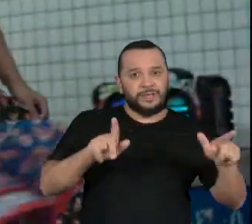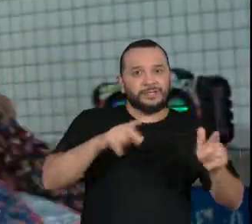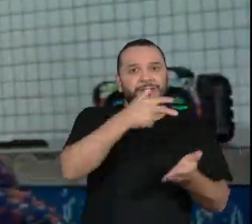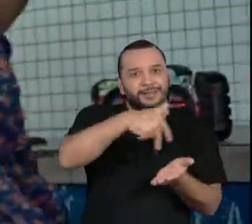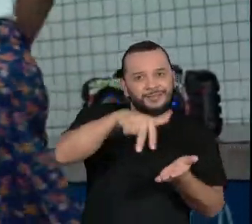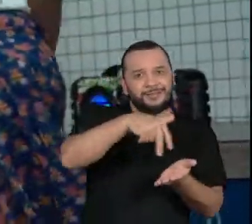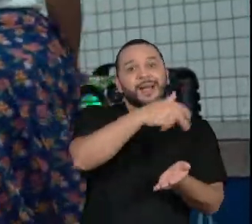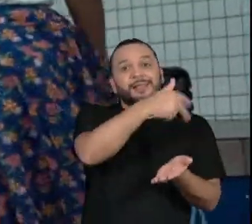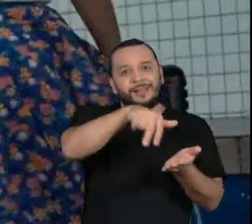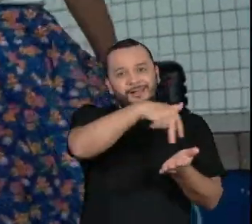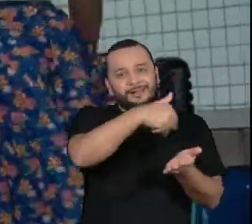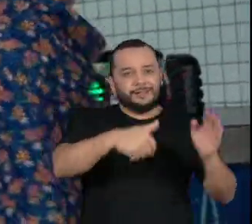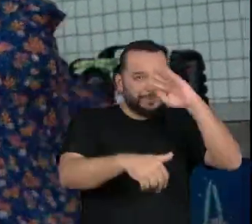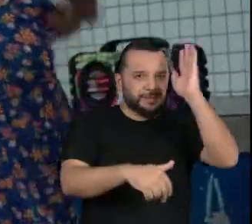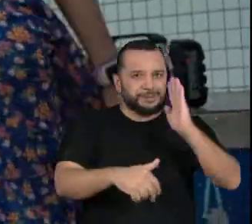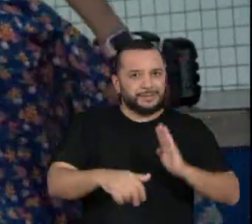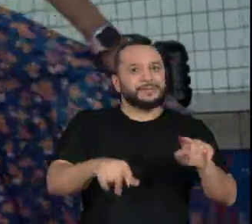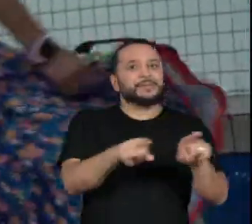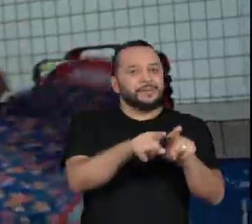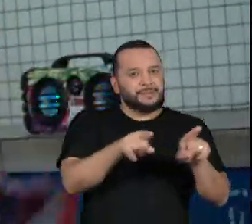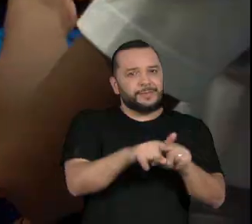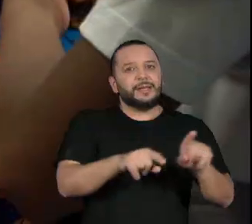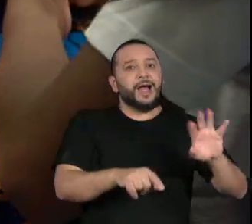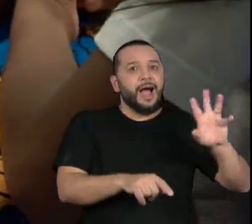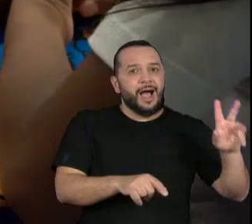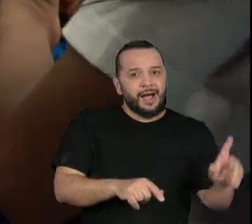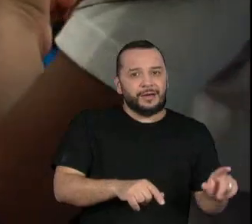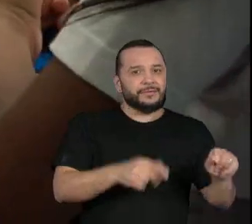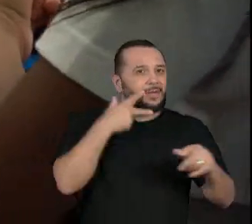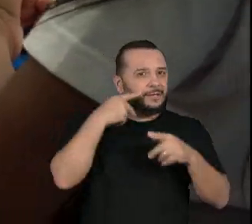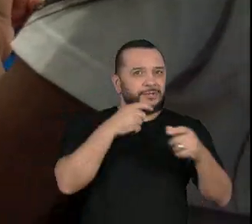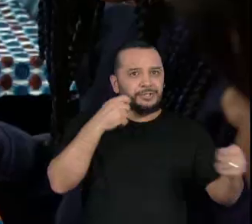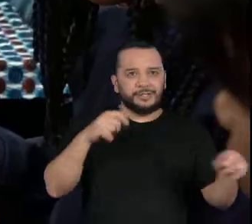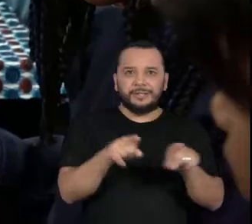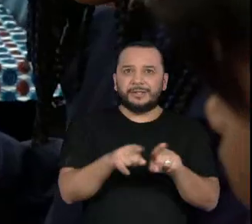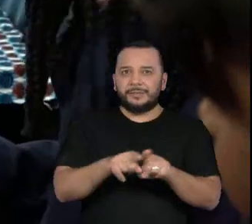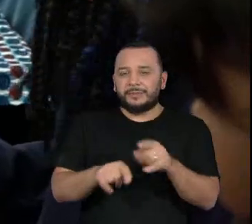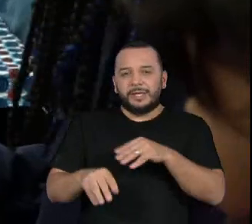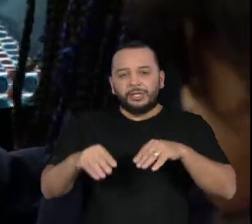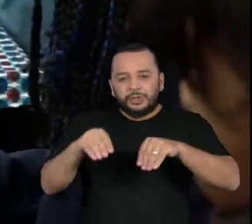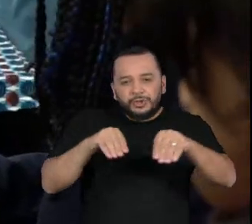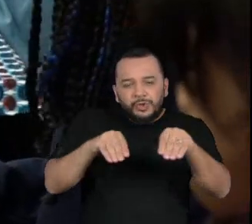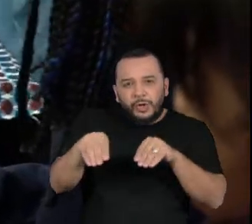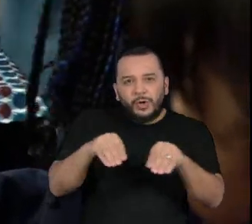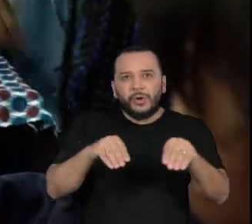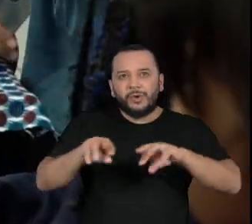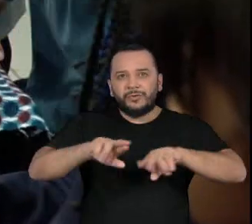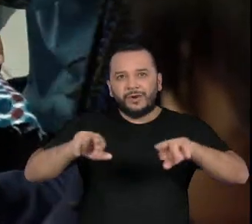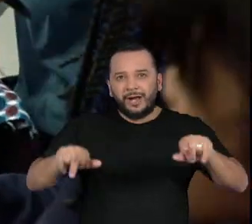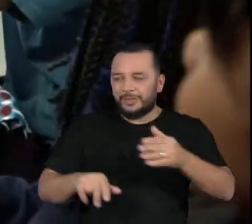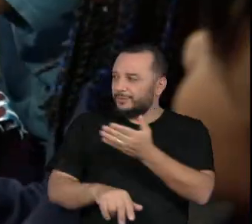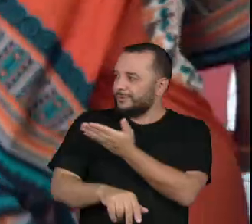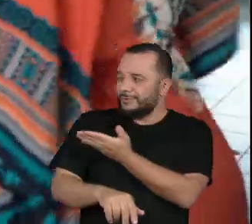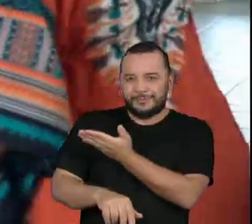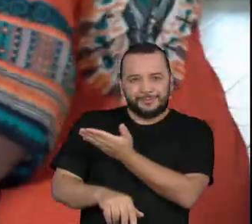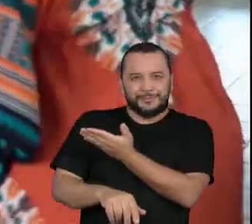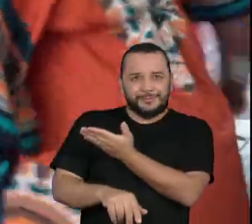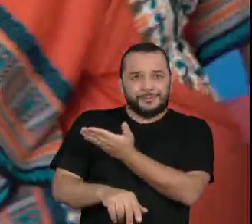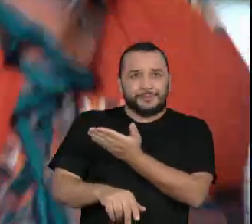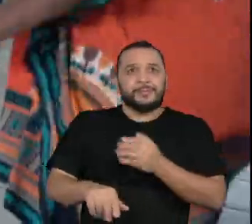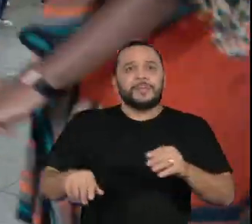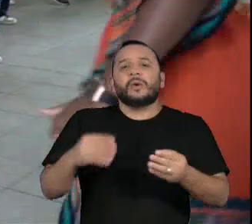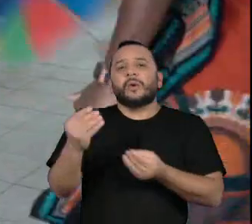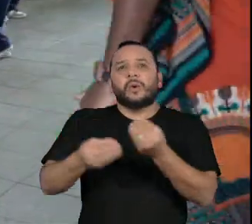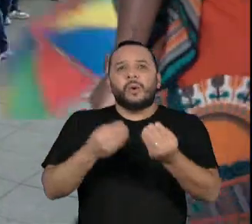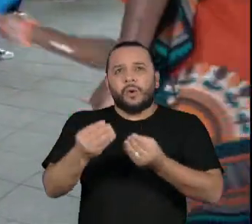foco maior na matriz africana e indígena, e também trabalho o jogo Mancalauelê e o jogo da onça. A corporificação da abordagem